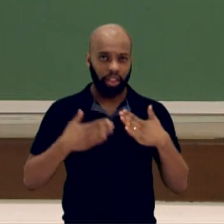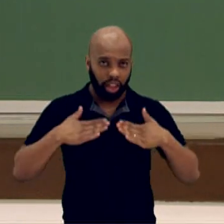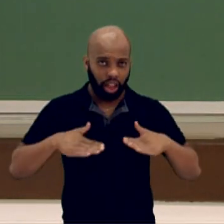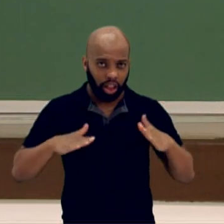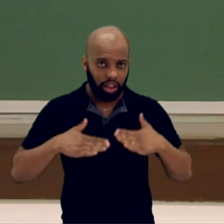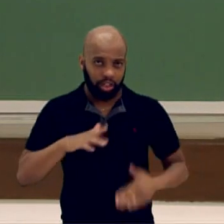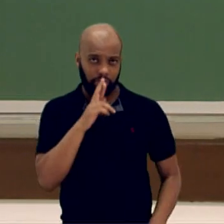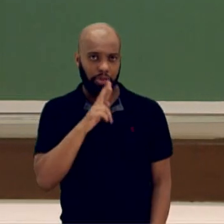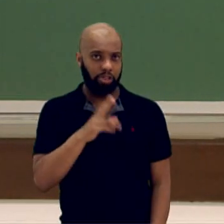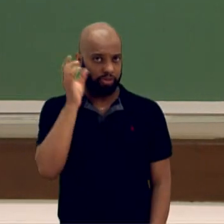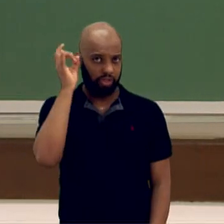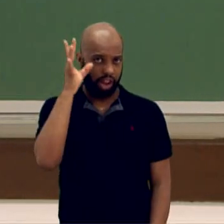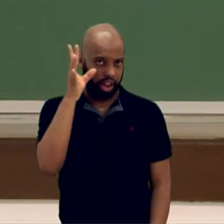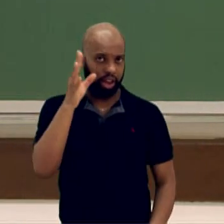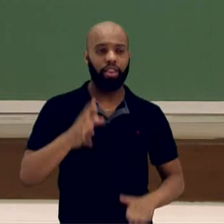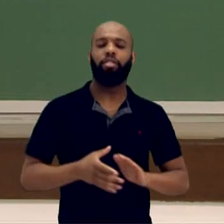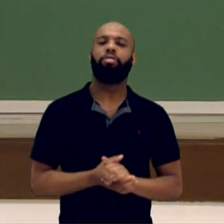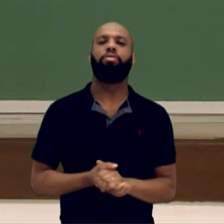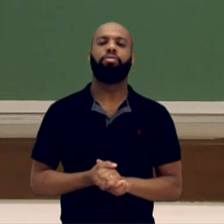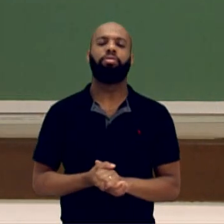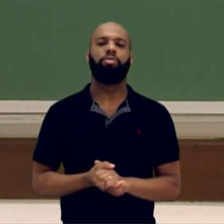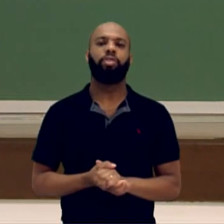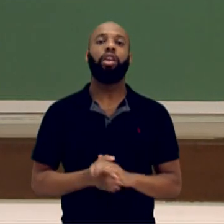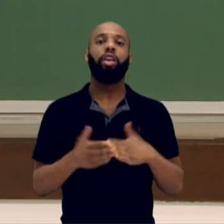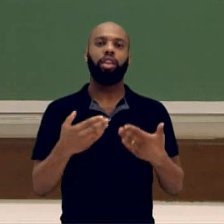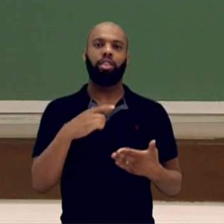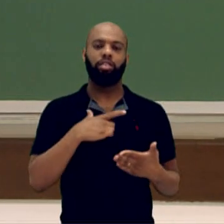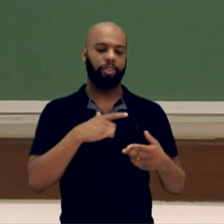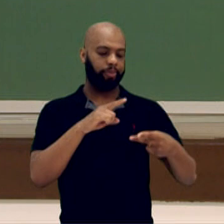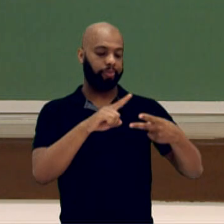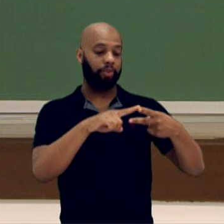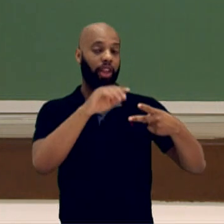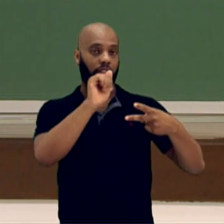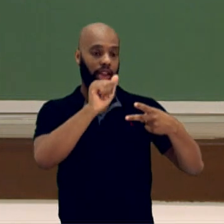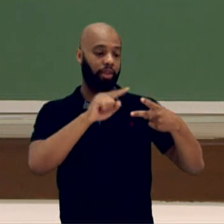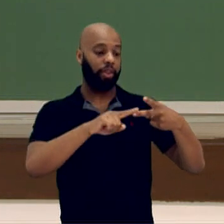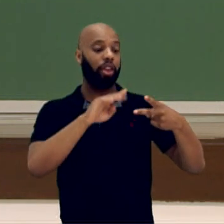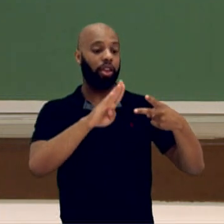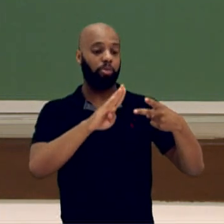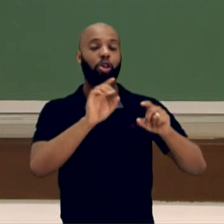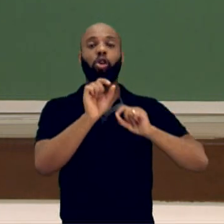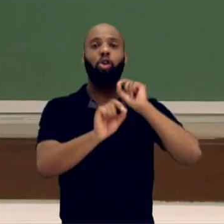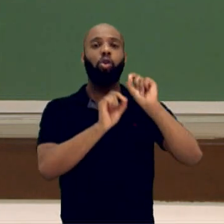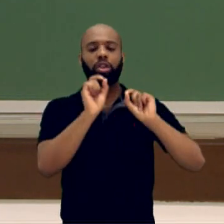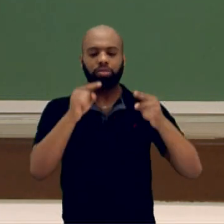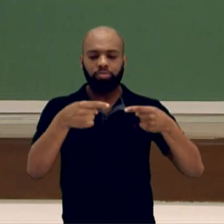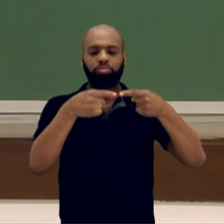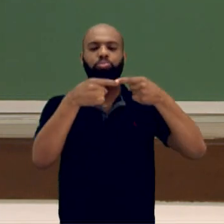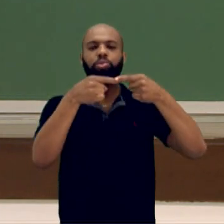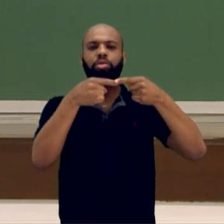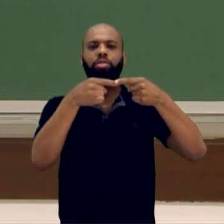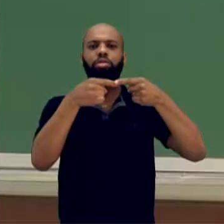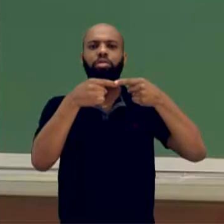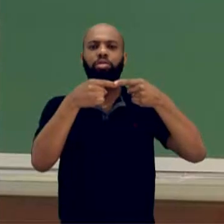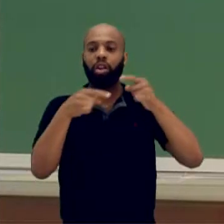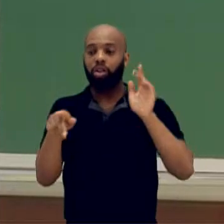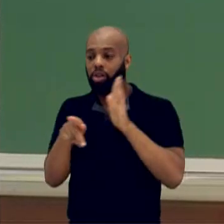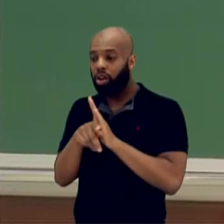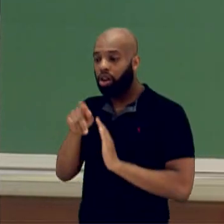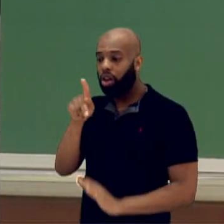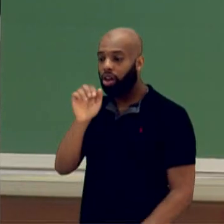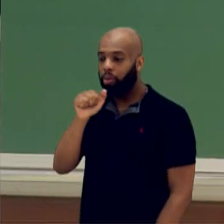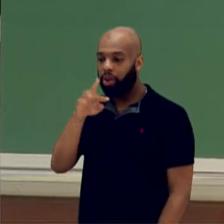Tranquilo? Foi fácil responder? Dentre essas duas alternativas, a que mais se aproxima do